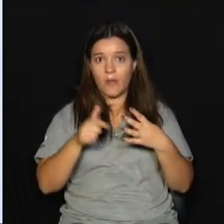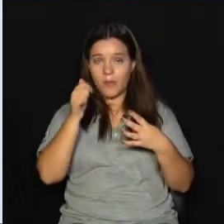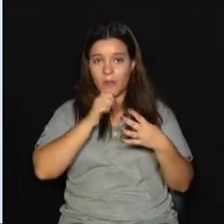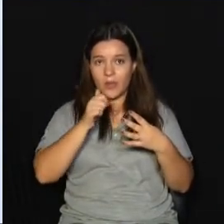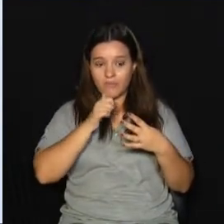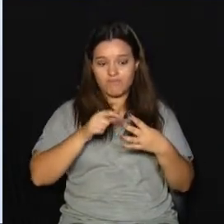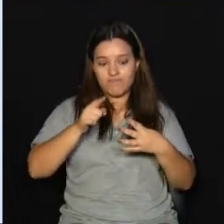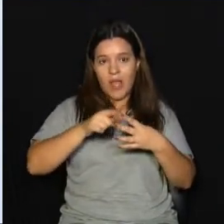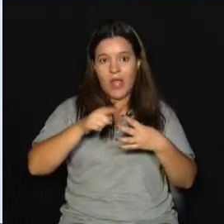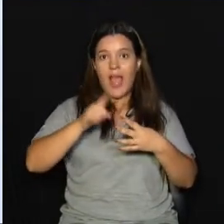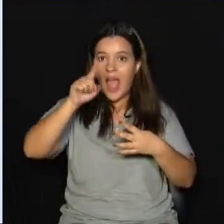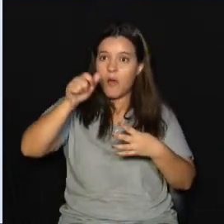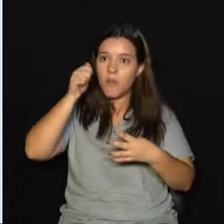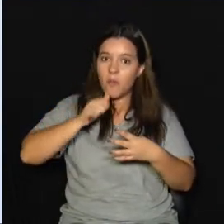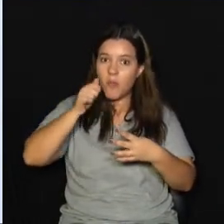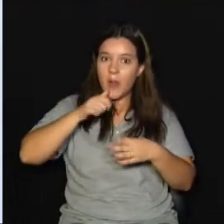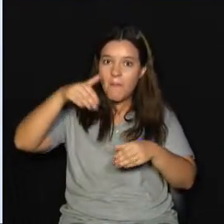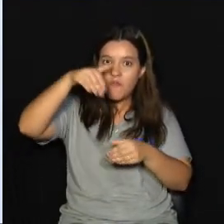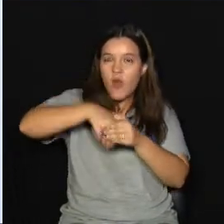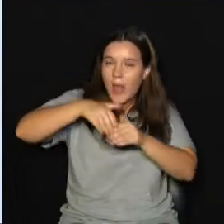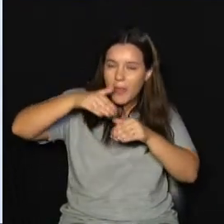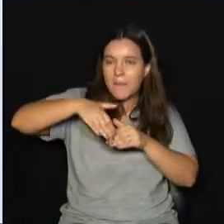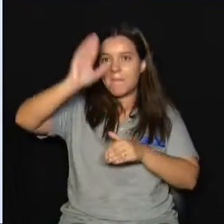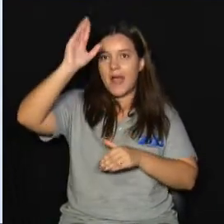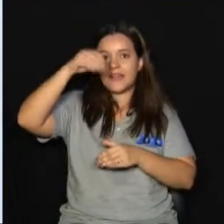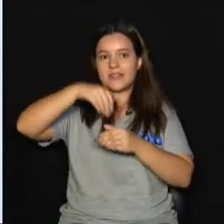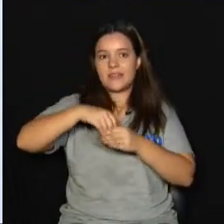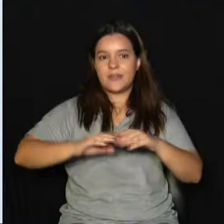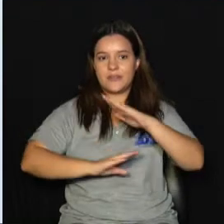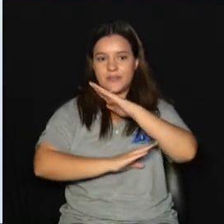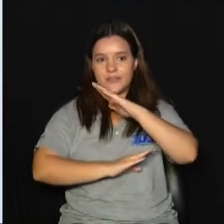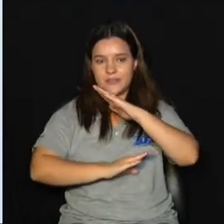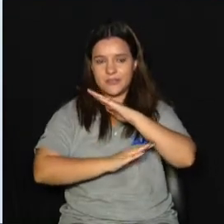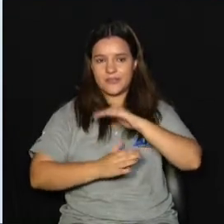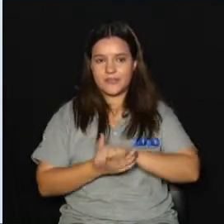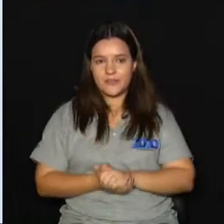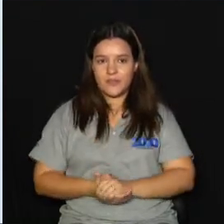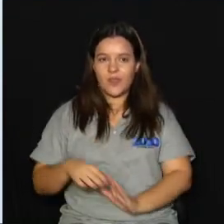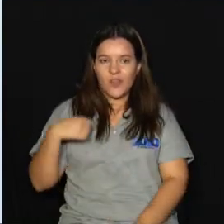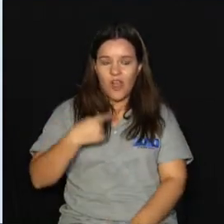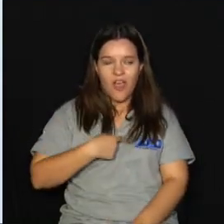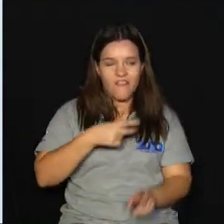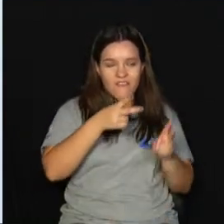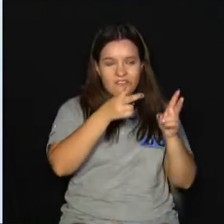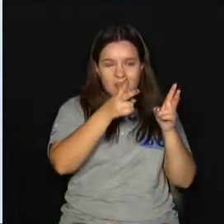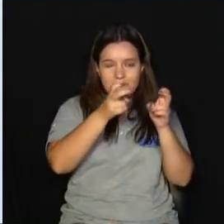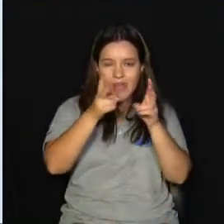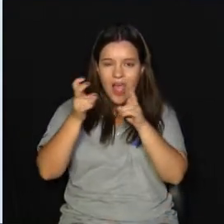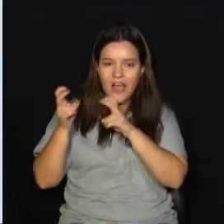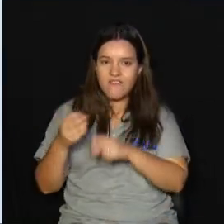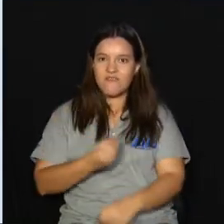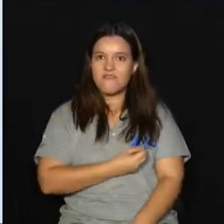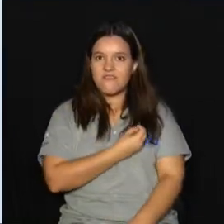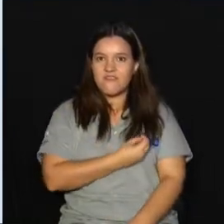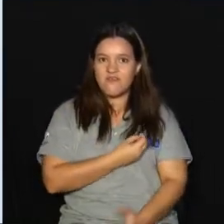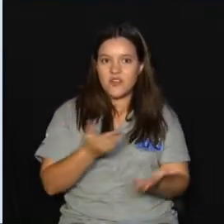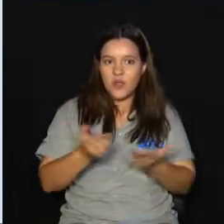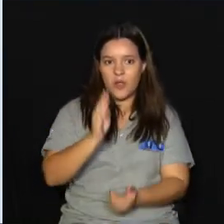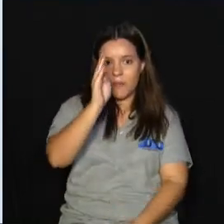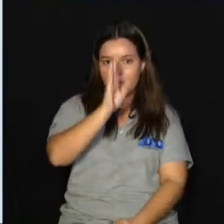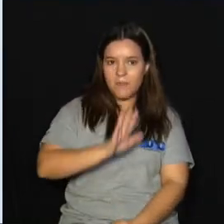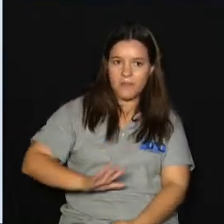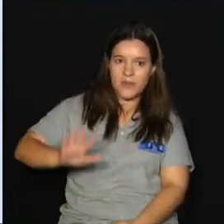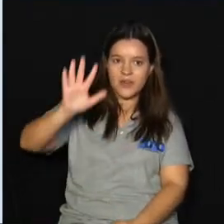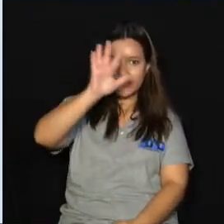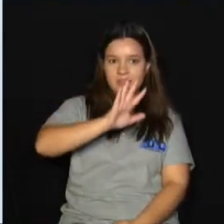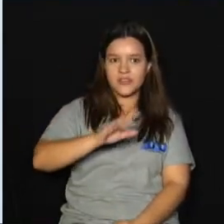sido a candidata mais votada para a Câmara. E isso acompanha o que a gente está vendo no cenário nacional, né?